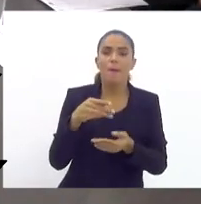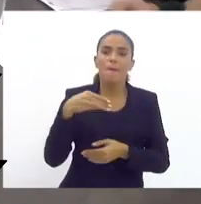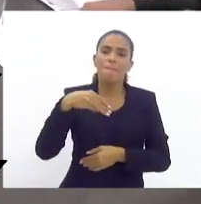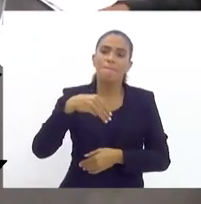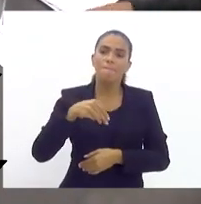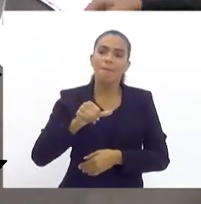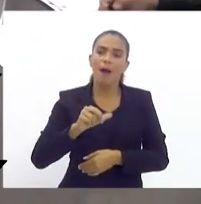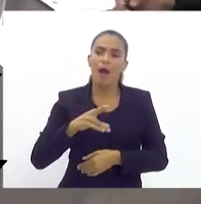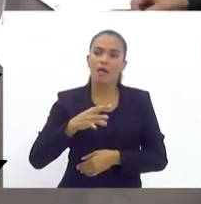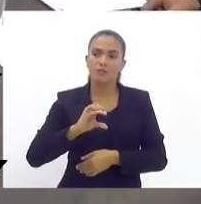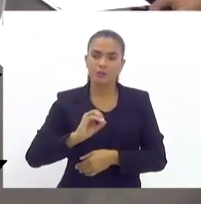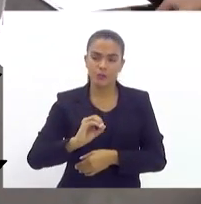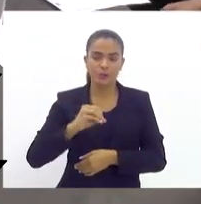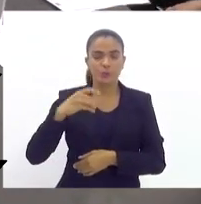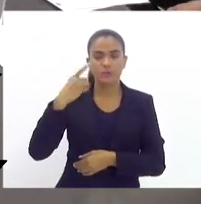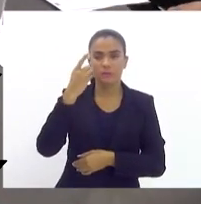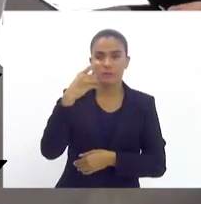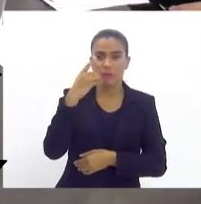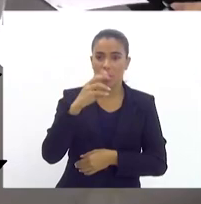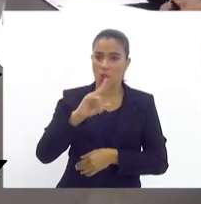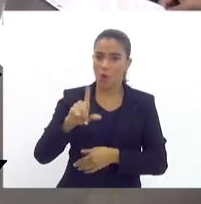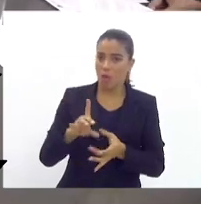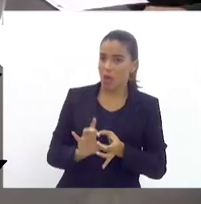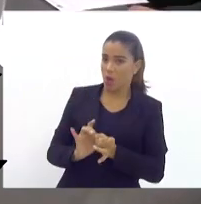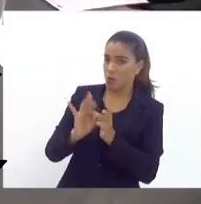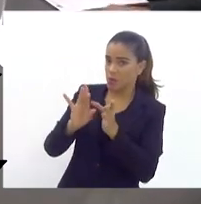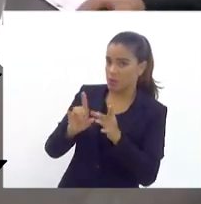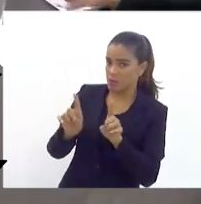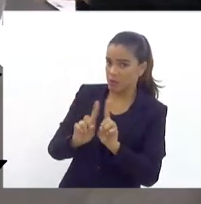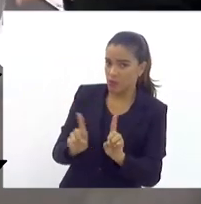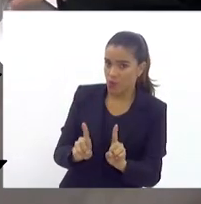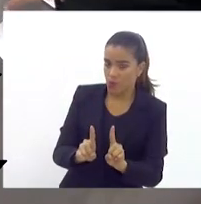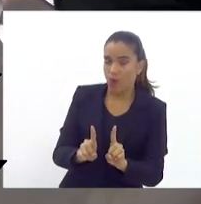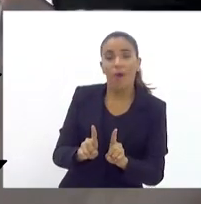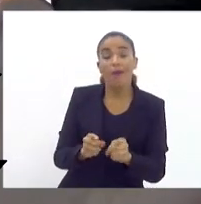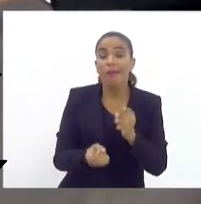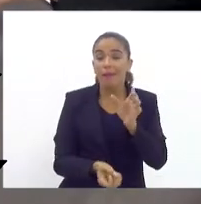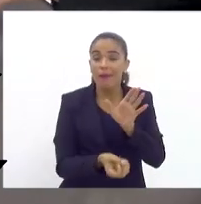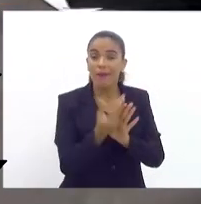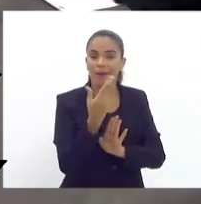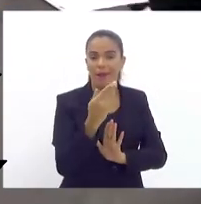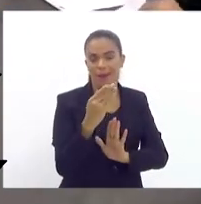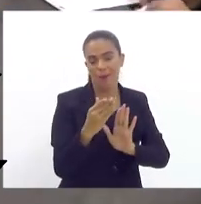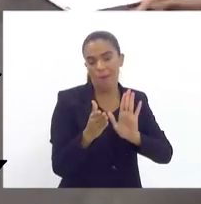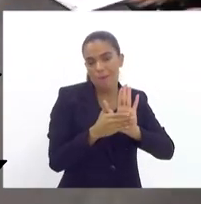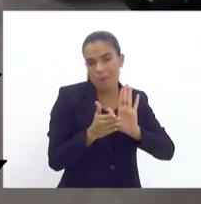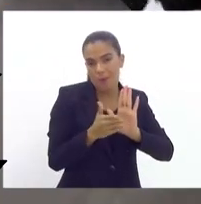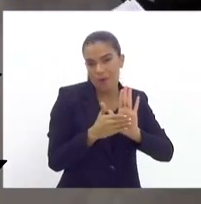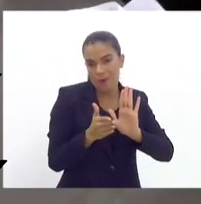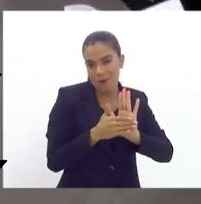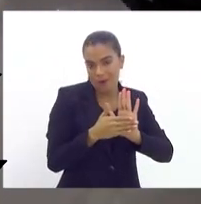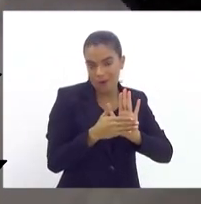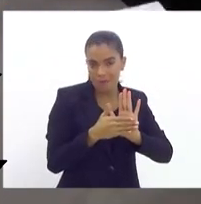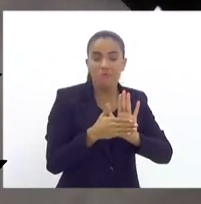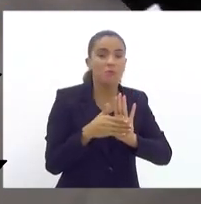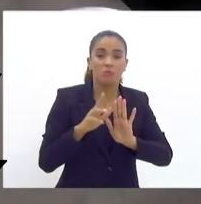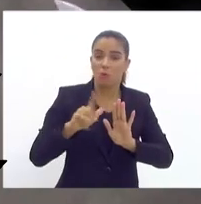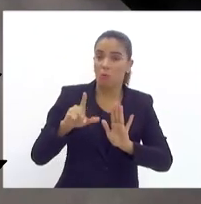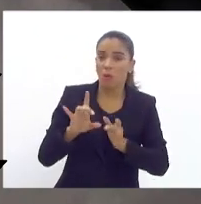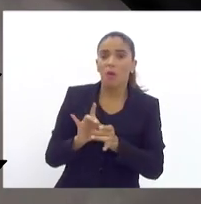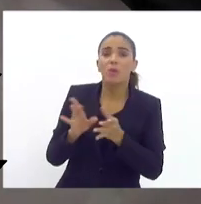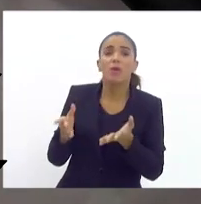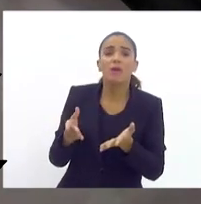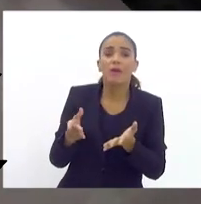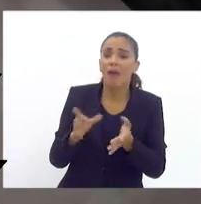Canella, ele não é autorizativo, ele cria um programa, não é autorizativo. O programa